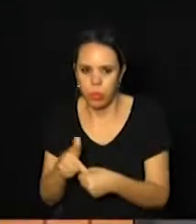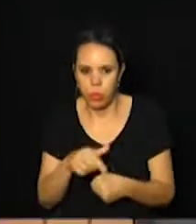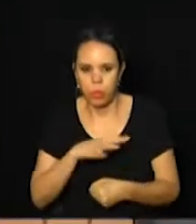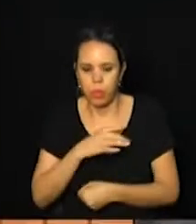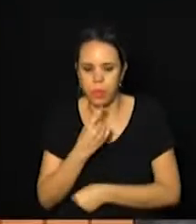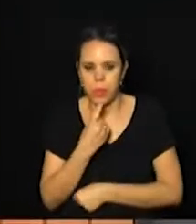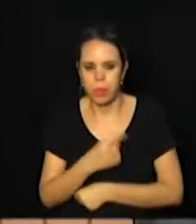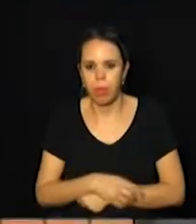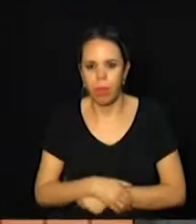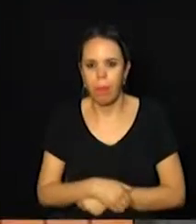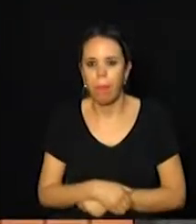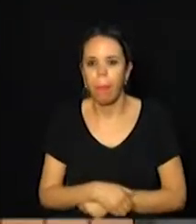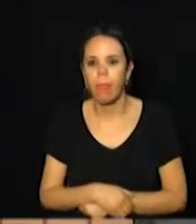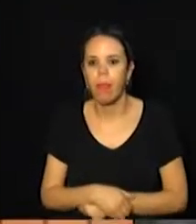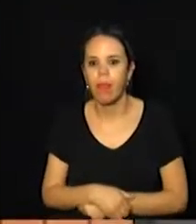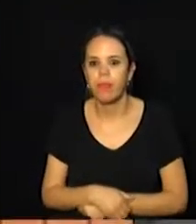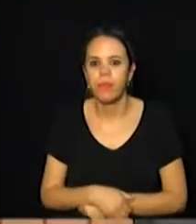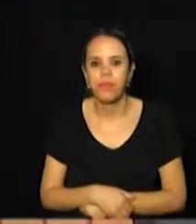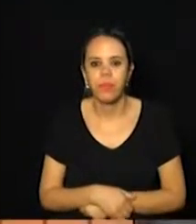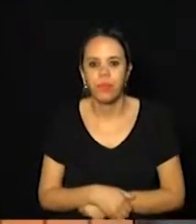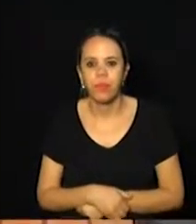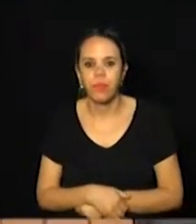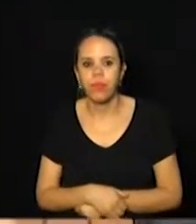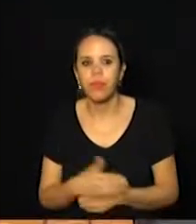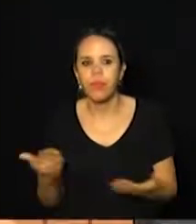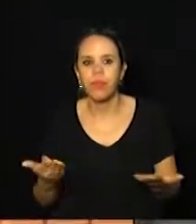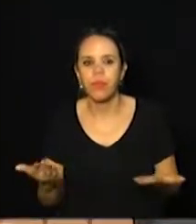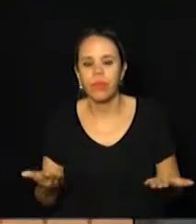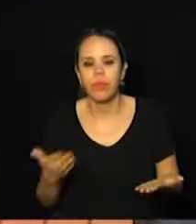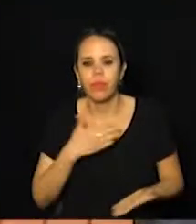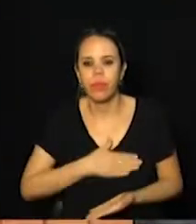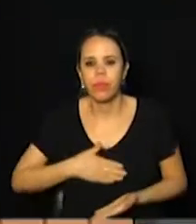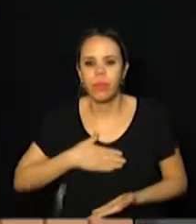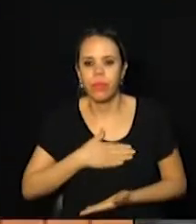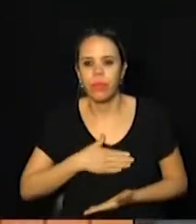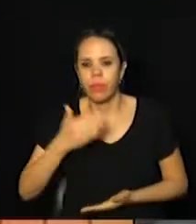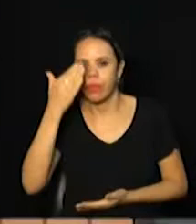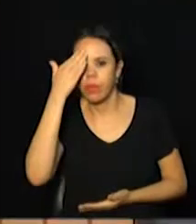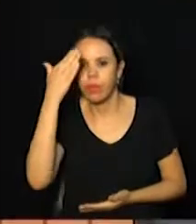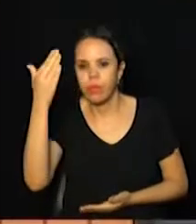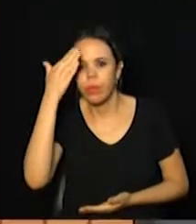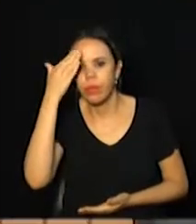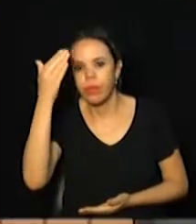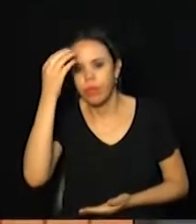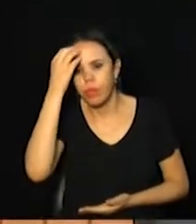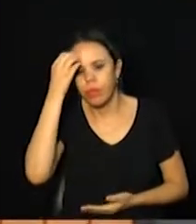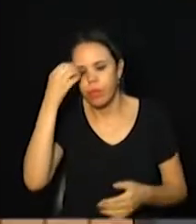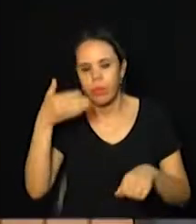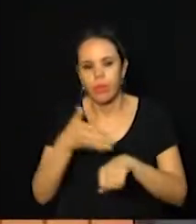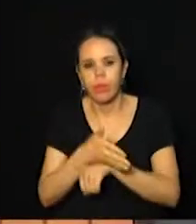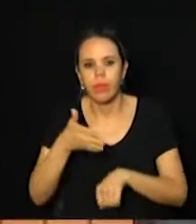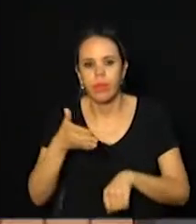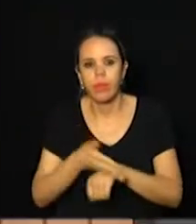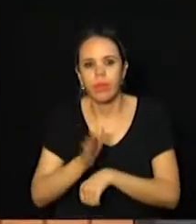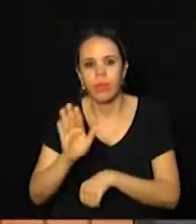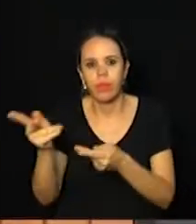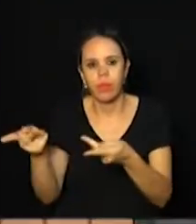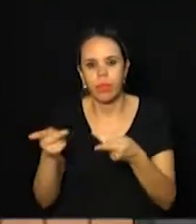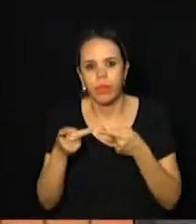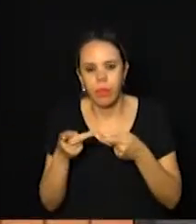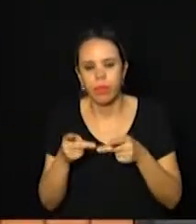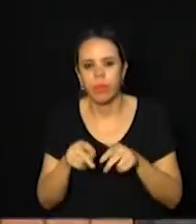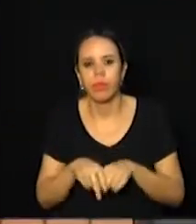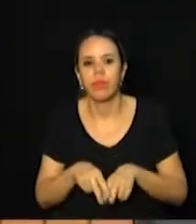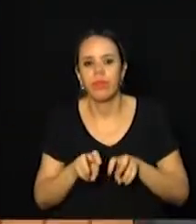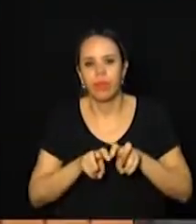município de Campinas e nesse momento eu gostaria de agradecer a participação e já convidar